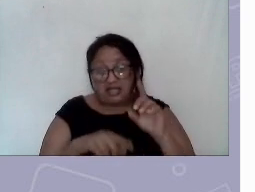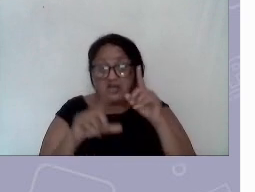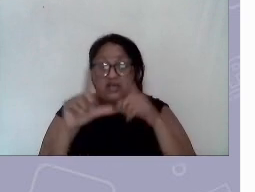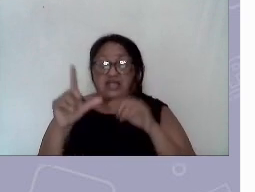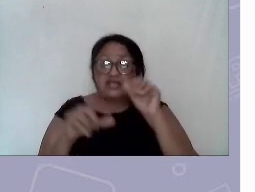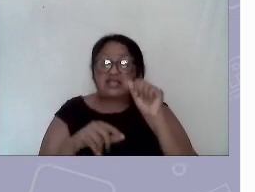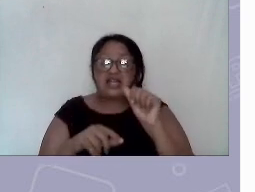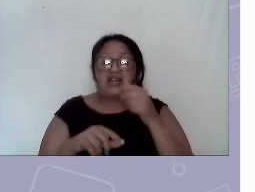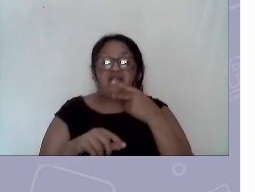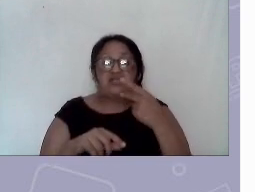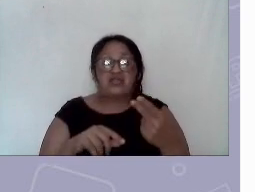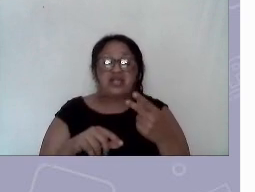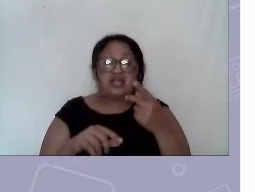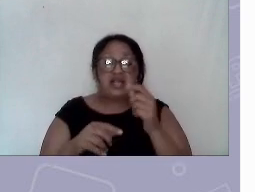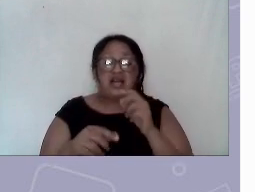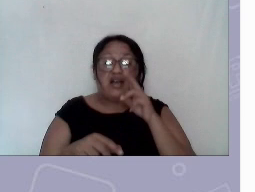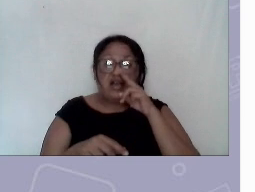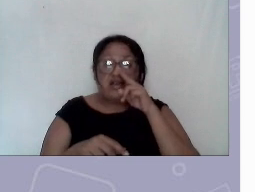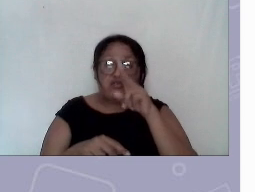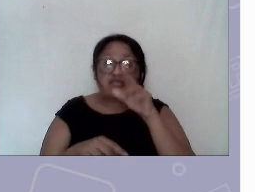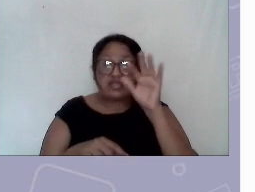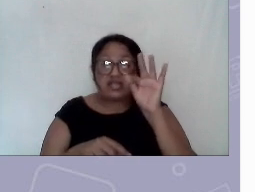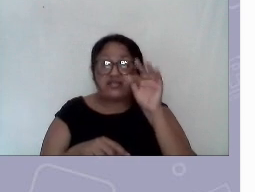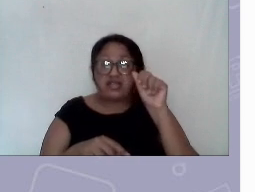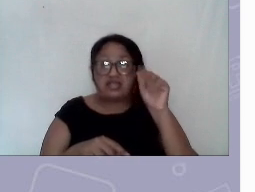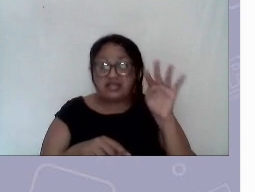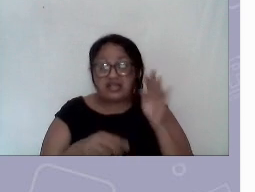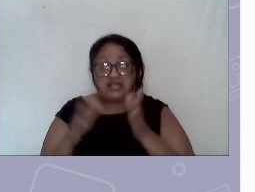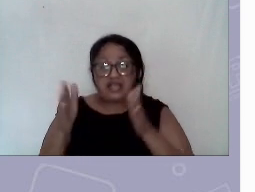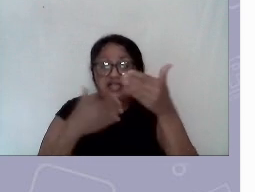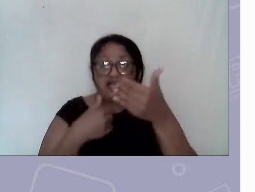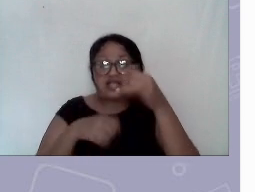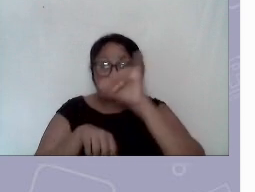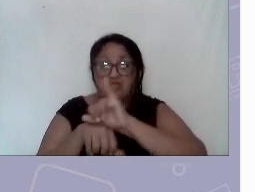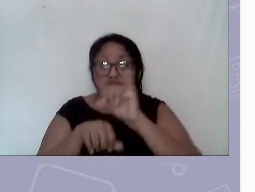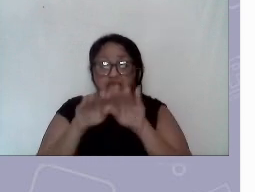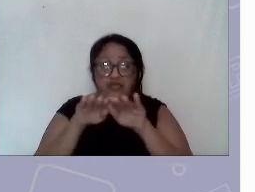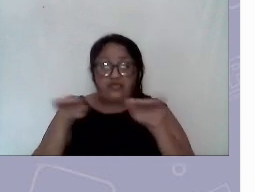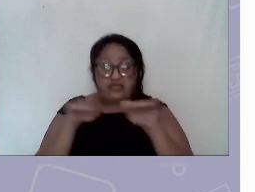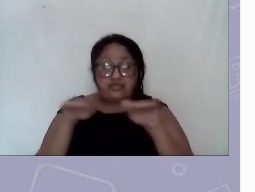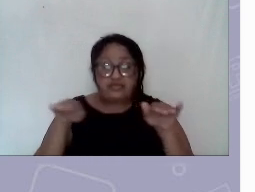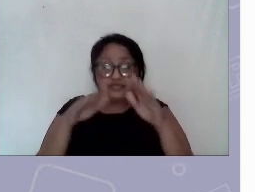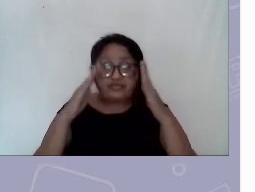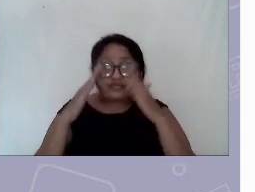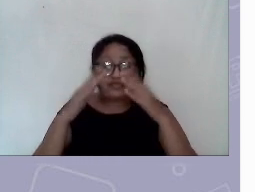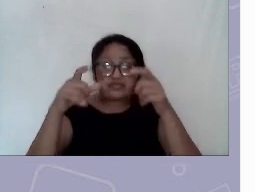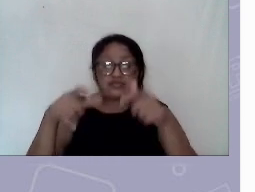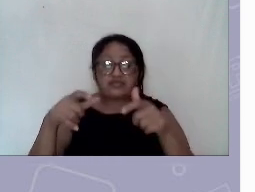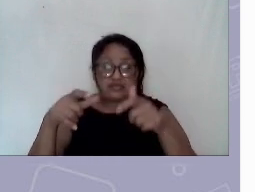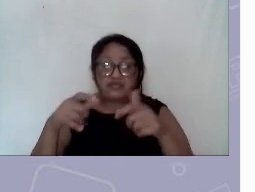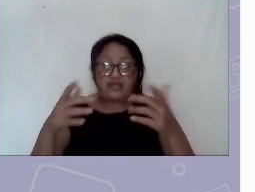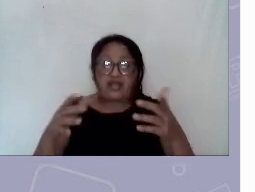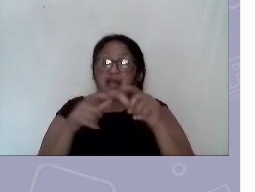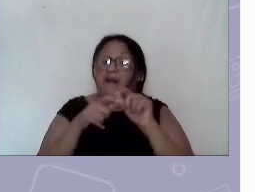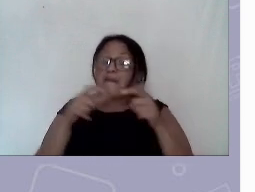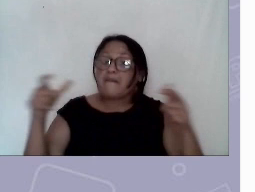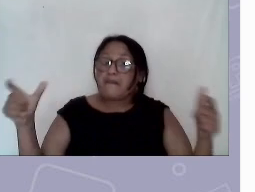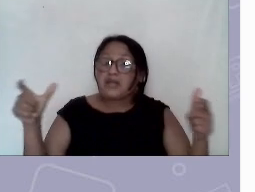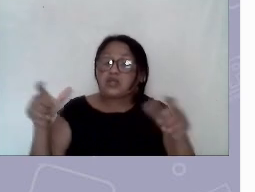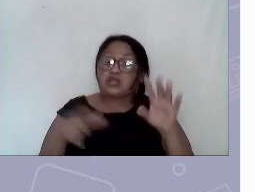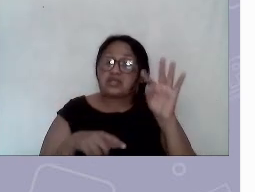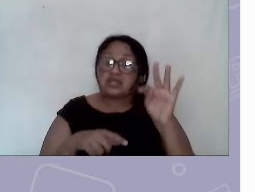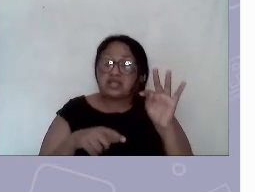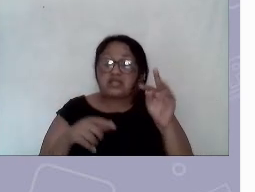diz a força de atrito entre as caixas e a superfície do armazém é maior no trajeto 3 do que nos demais está